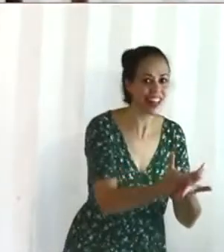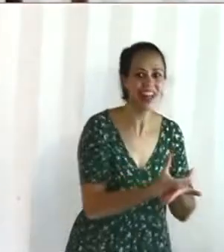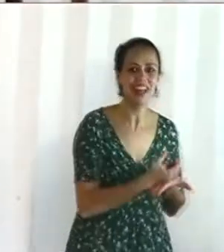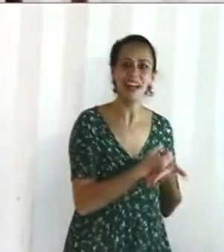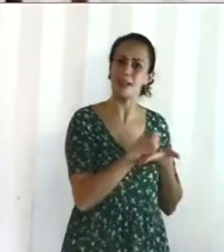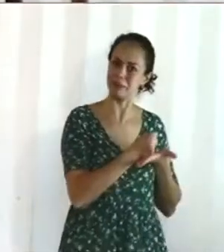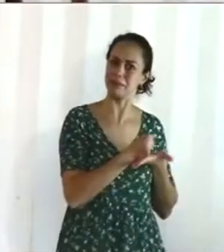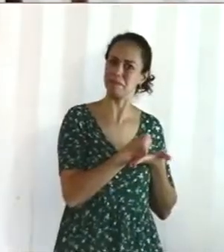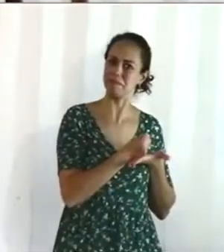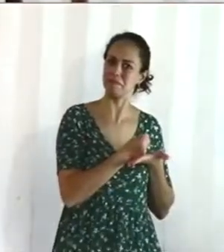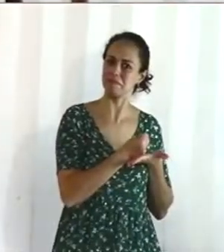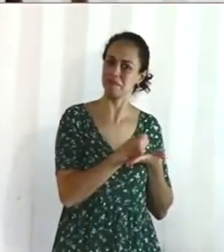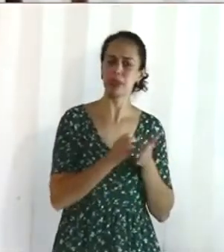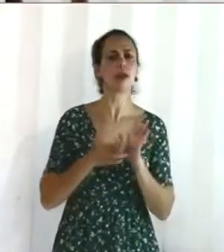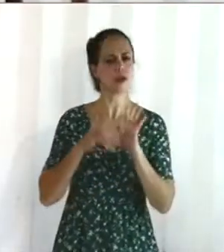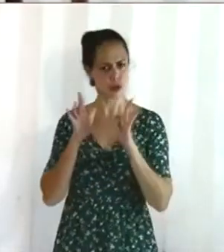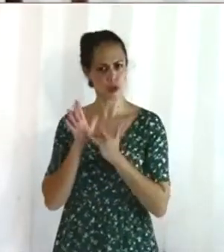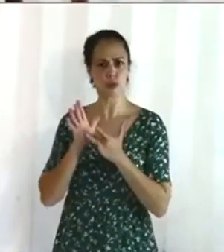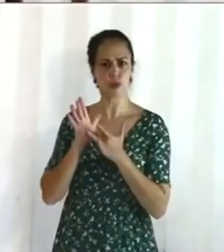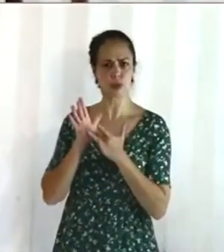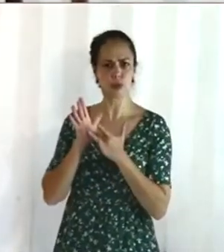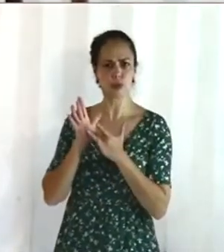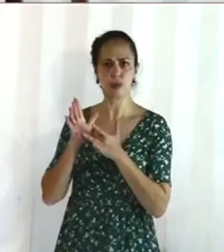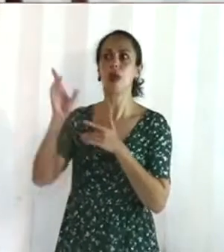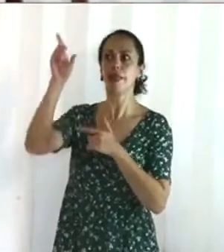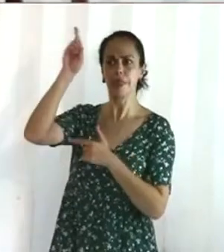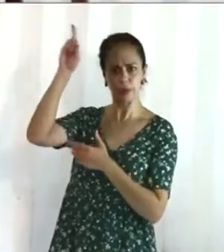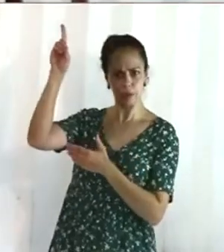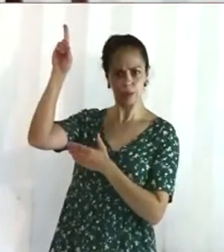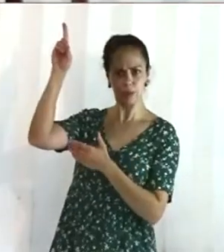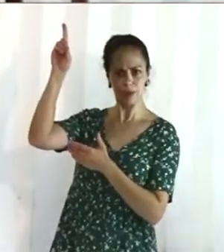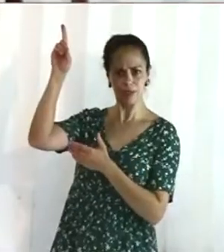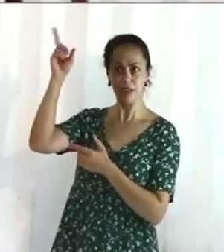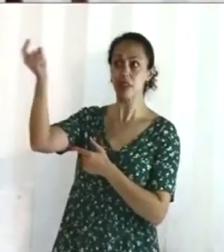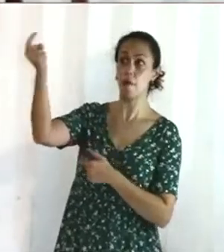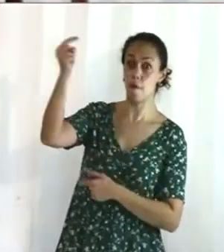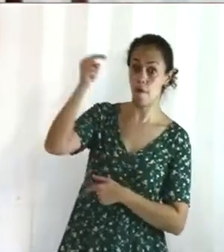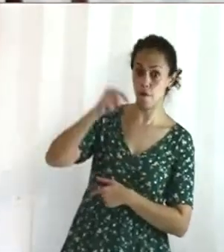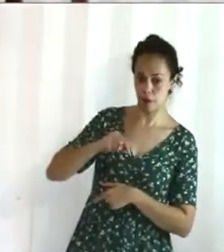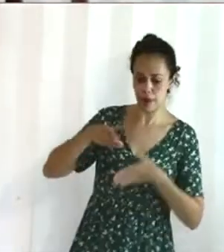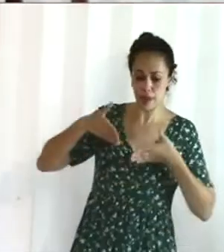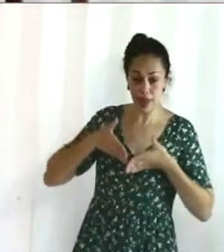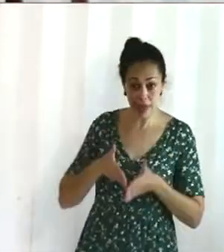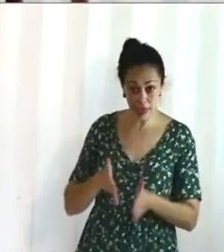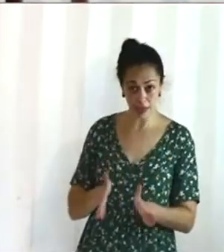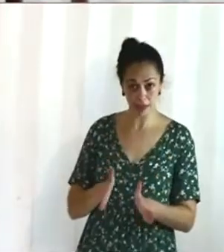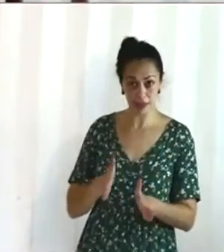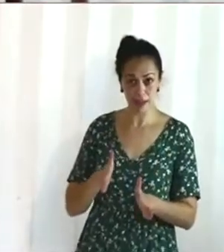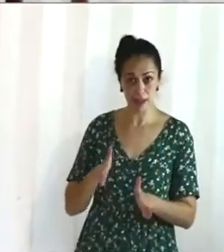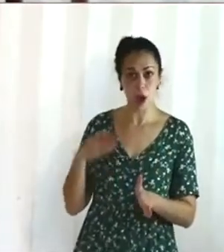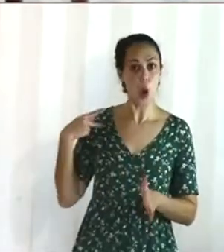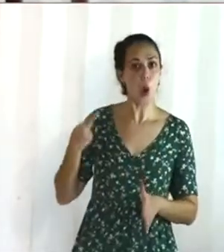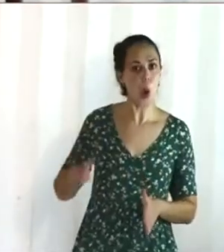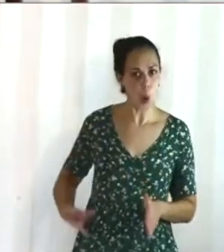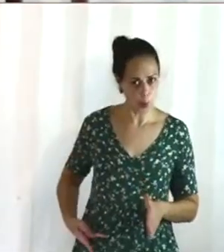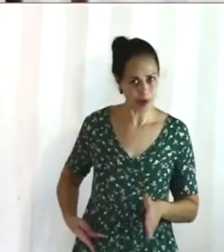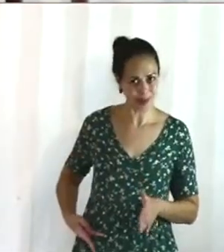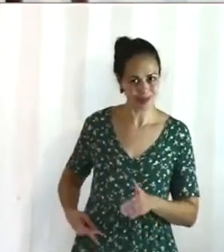podemos separar as duas partes, e essas duas partes não se separam, inclusive quando Cristo